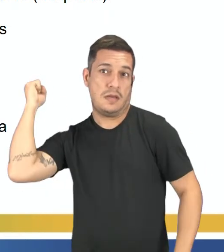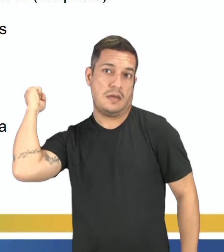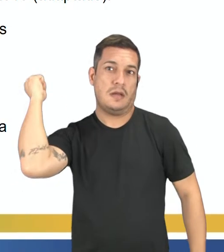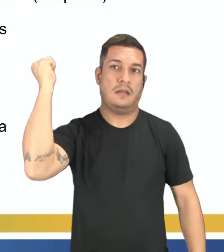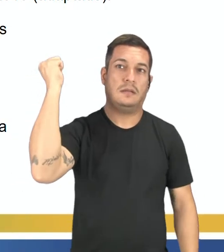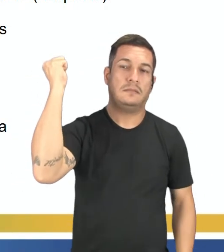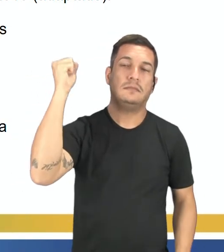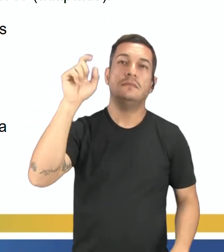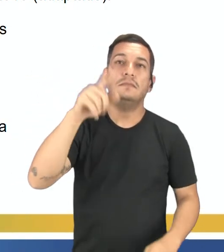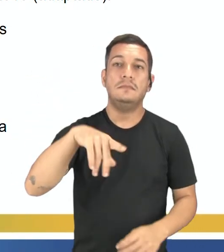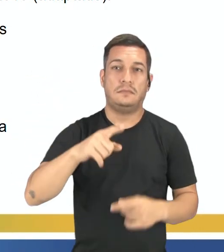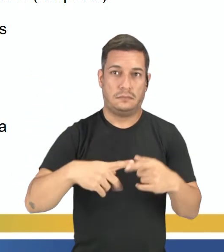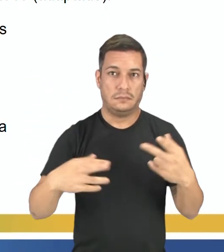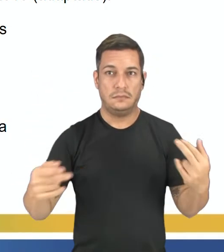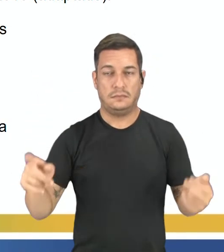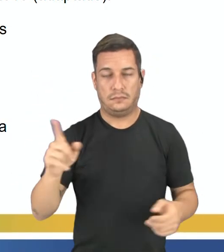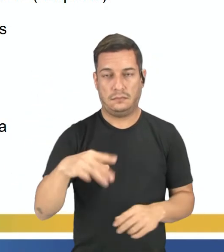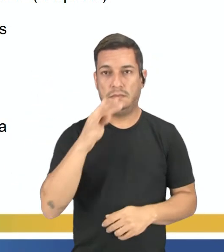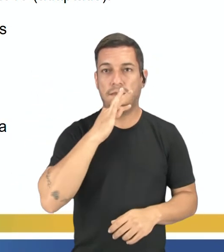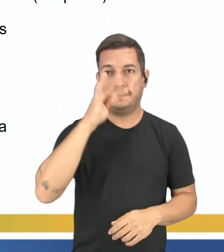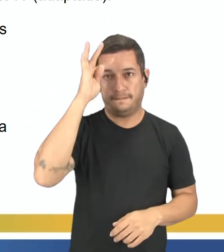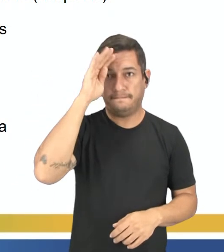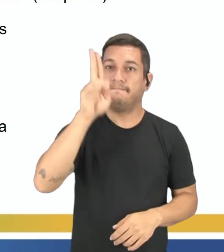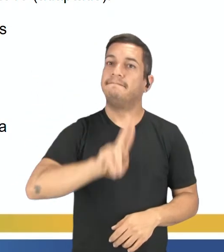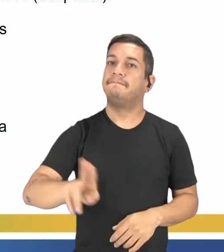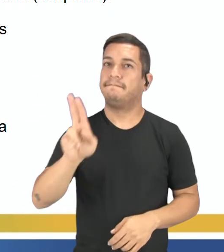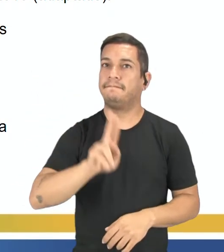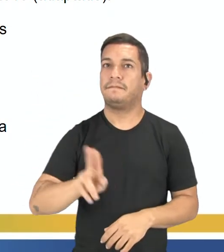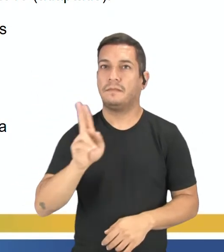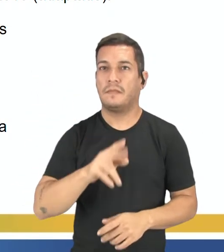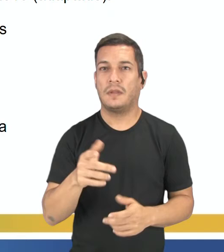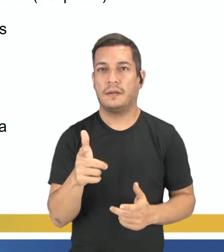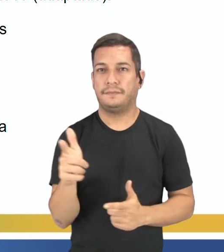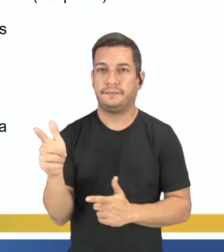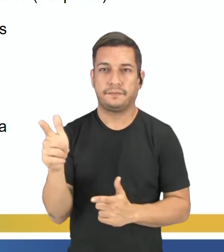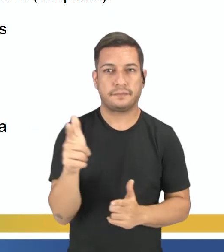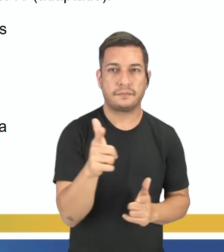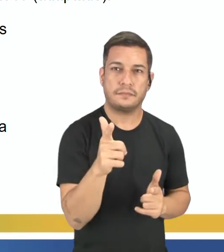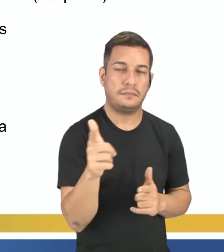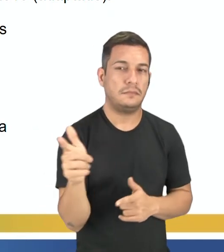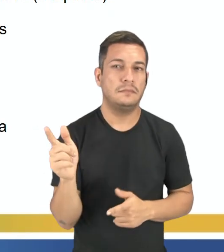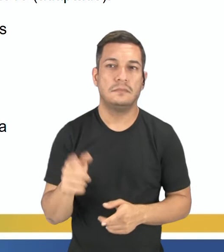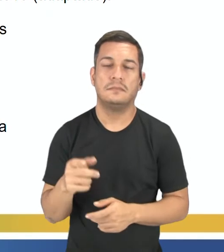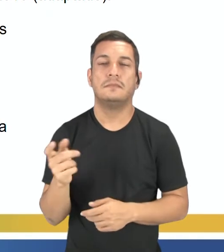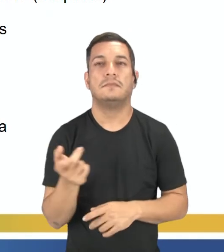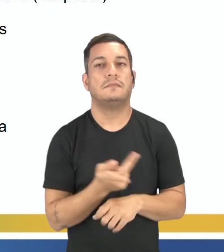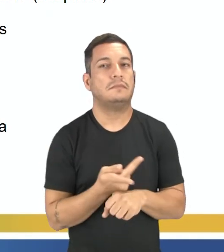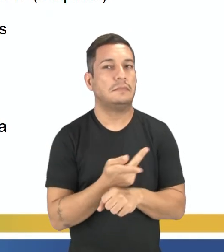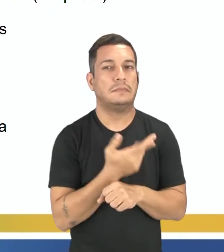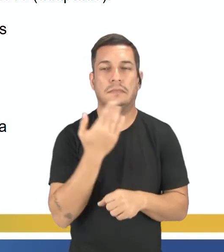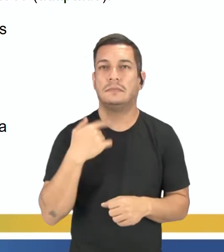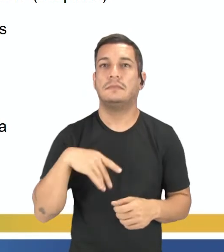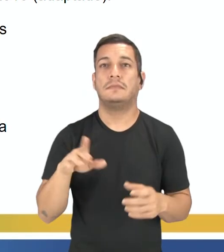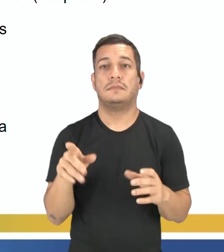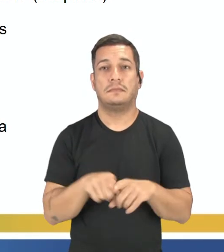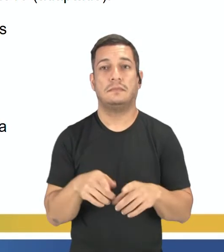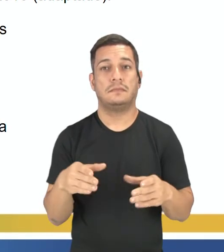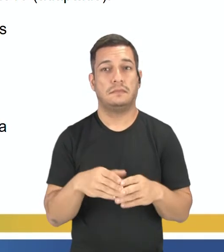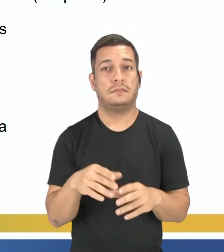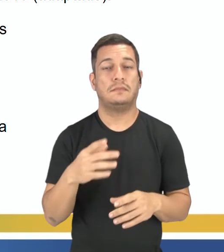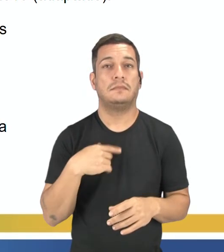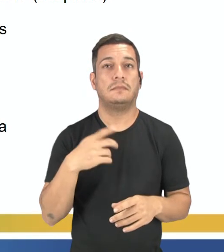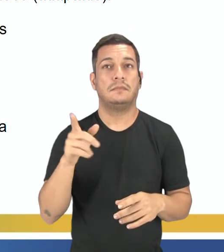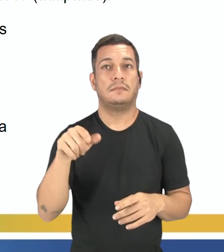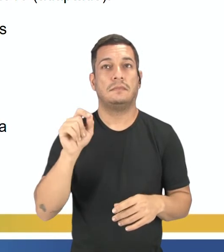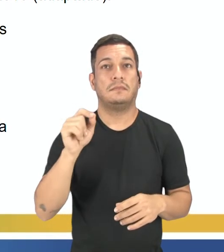a lança, por exemplo, são instrumentos tradicionalmente utilizados para a caça e a defesa da comunidade da aldeia. Na ocasião do